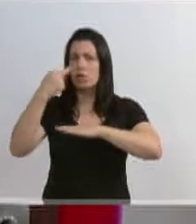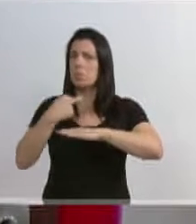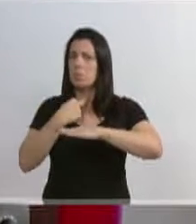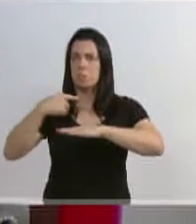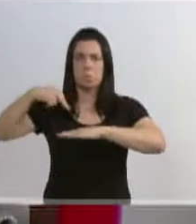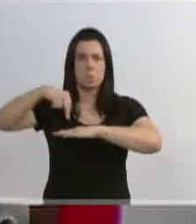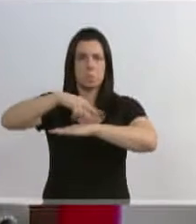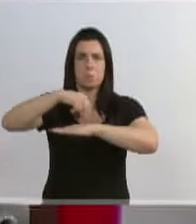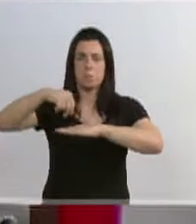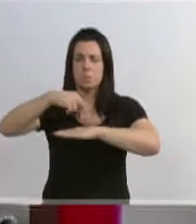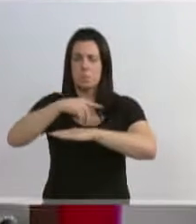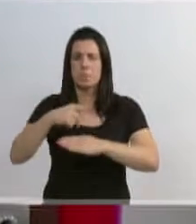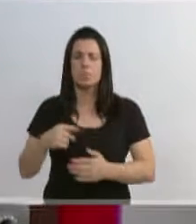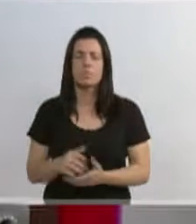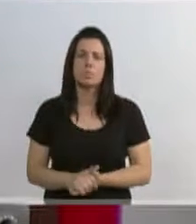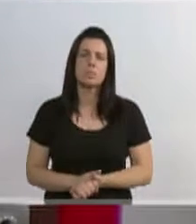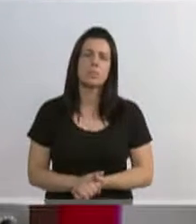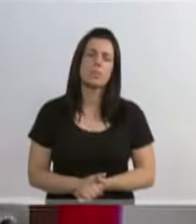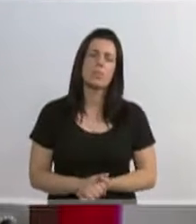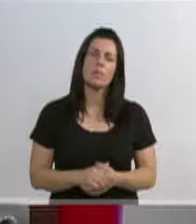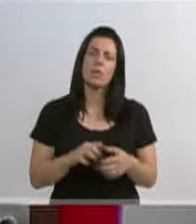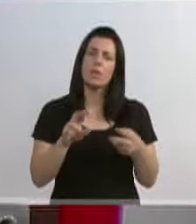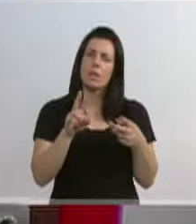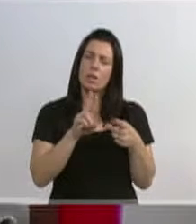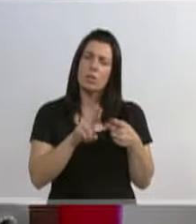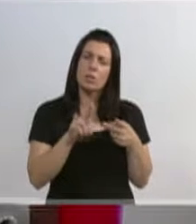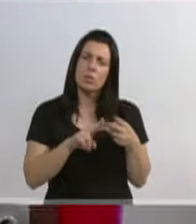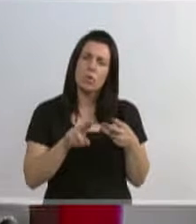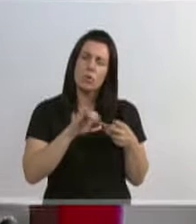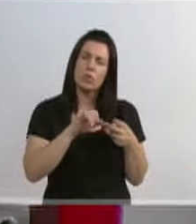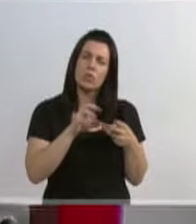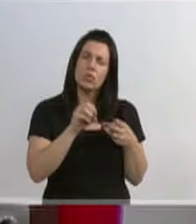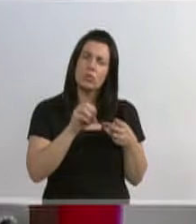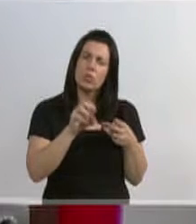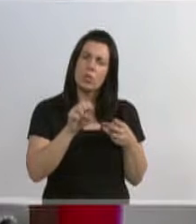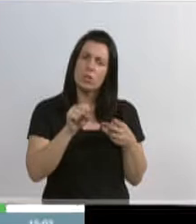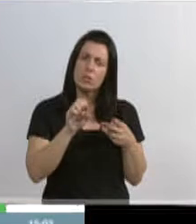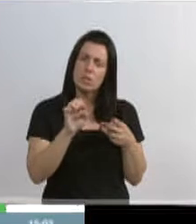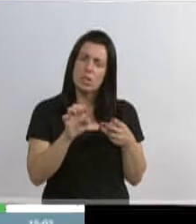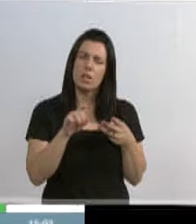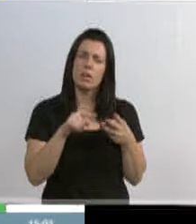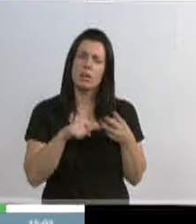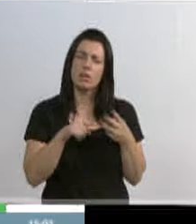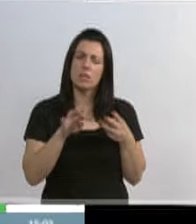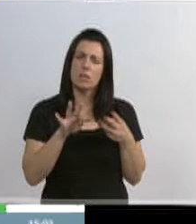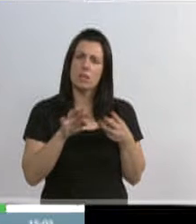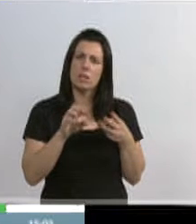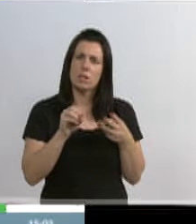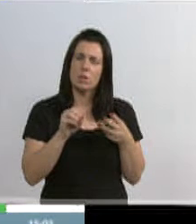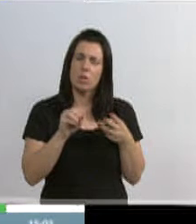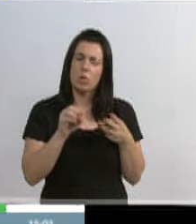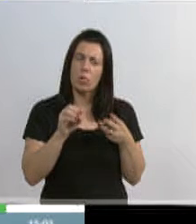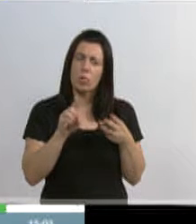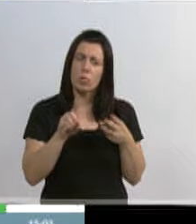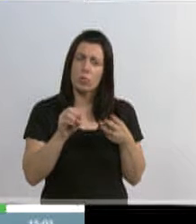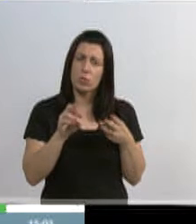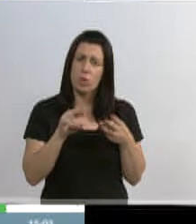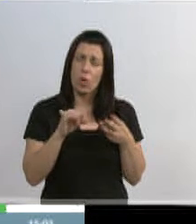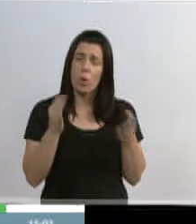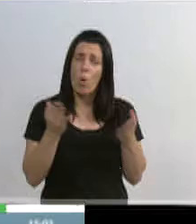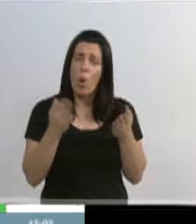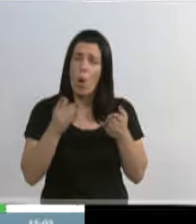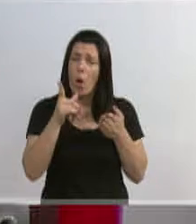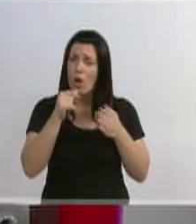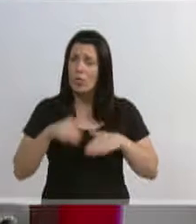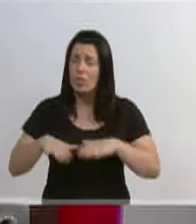Verificamos ruas como João Nus, Felipe Hausmann, José Cousani e Teodoro Nus, que estão hoje alagadas, e